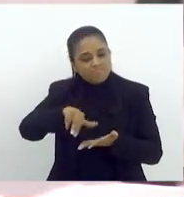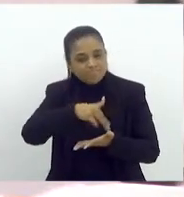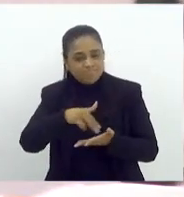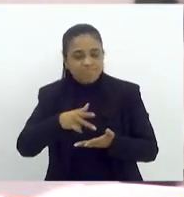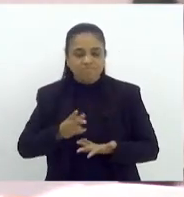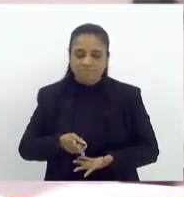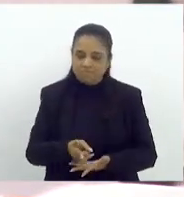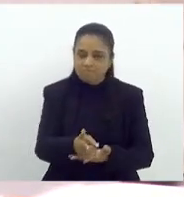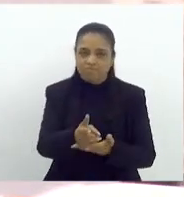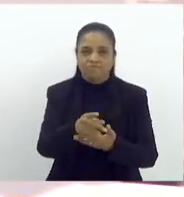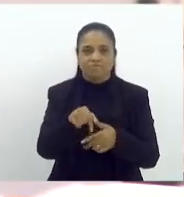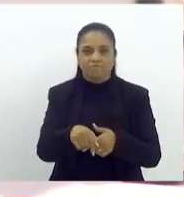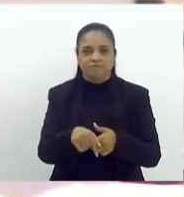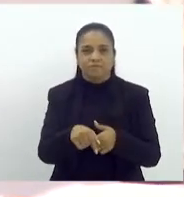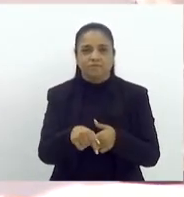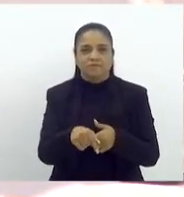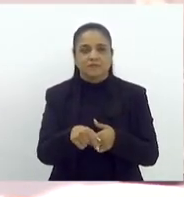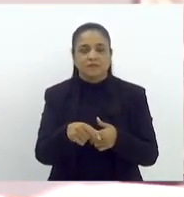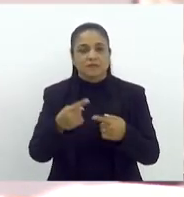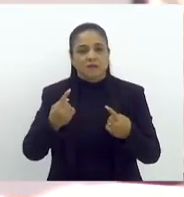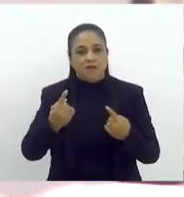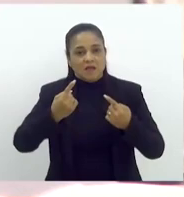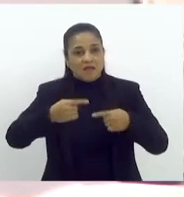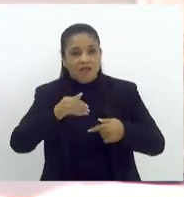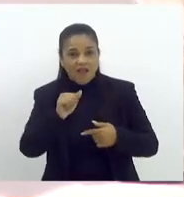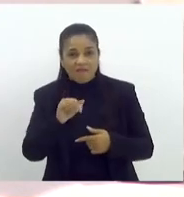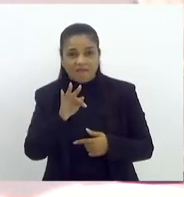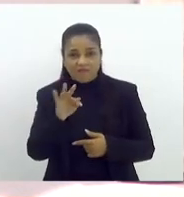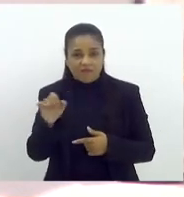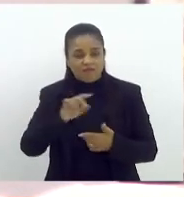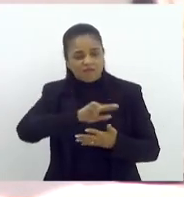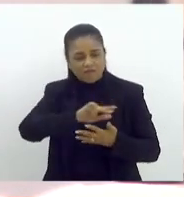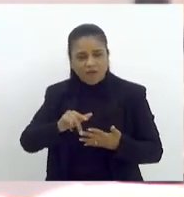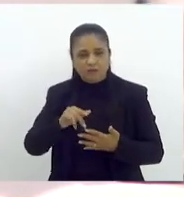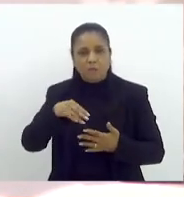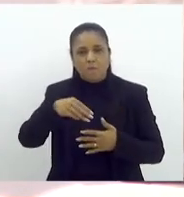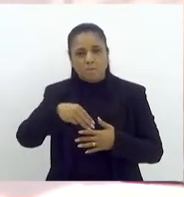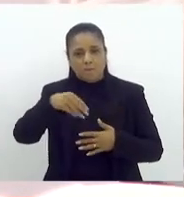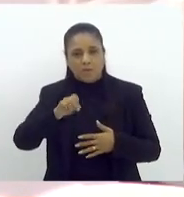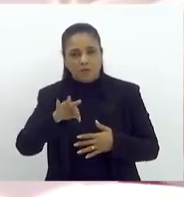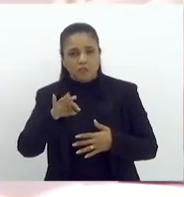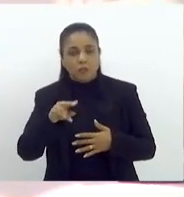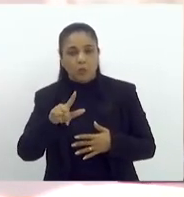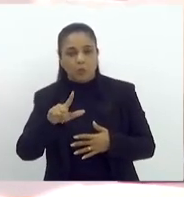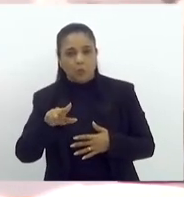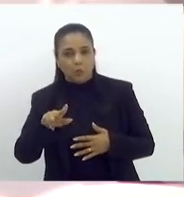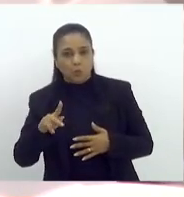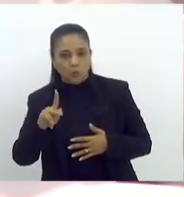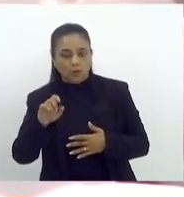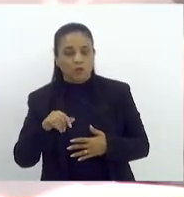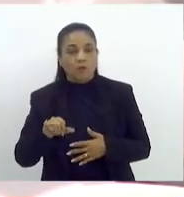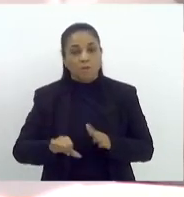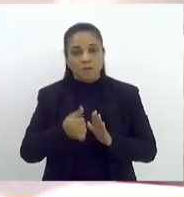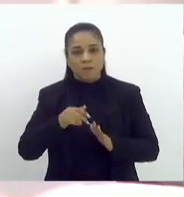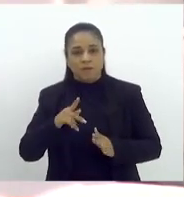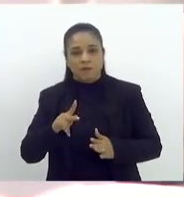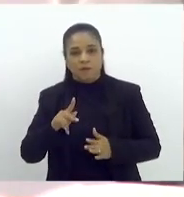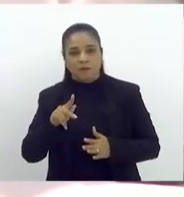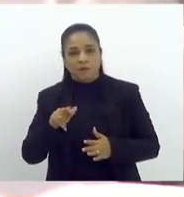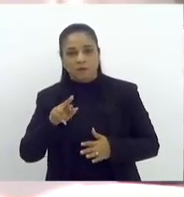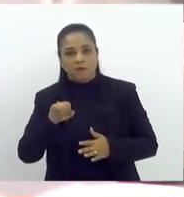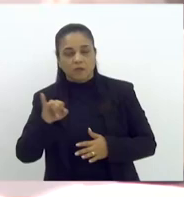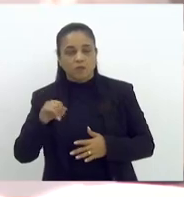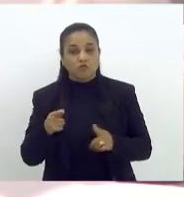entre nós de biboys África batata Amir mestre look gbcr a primeira crio os gêmeos